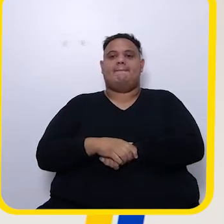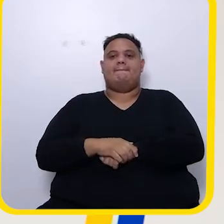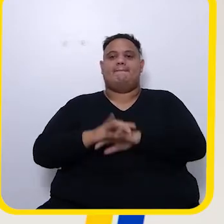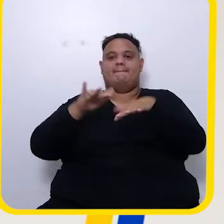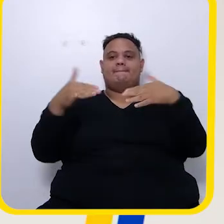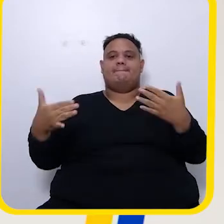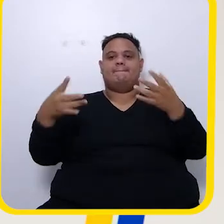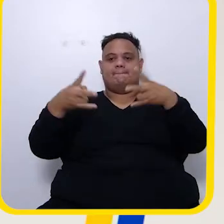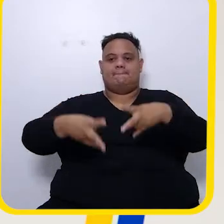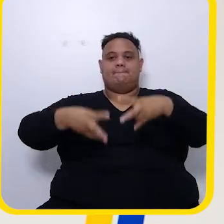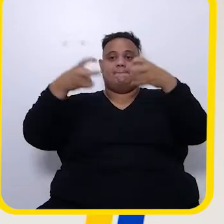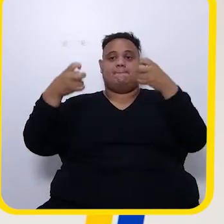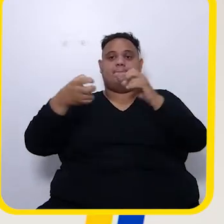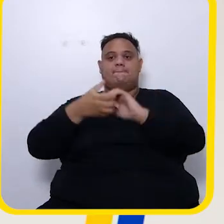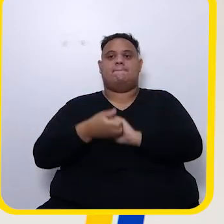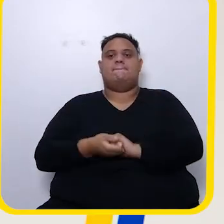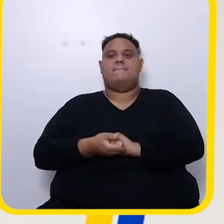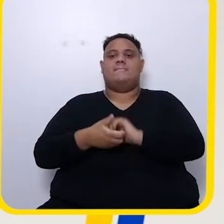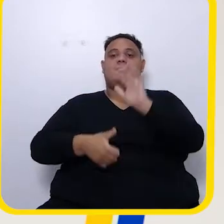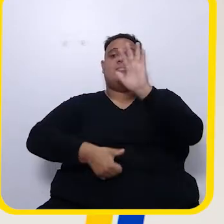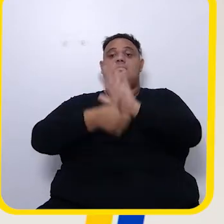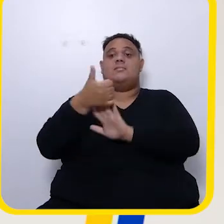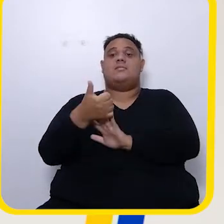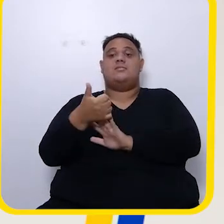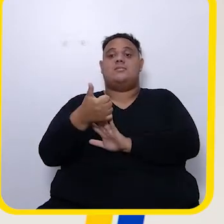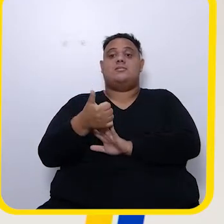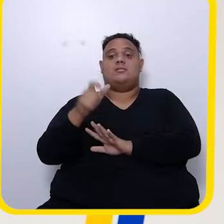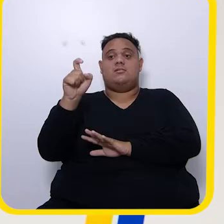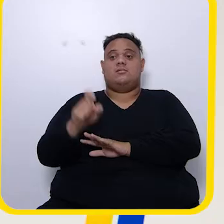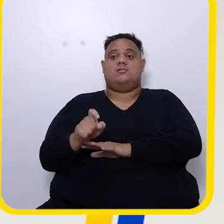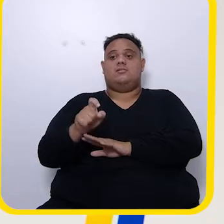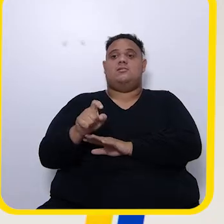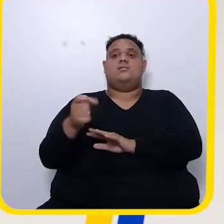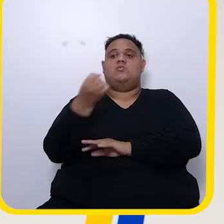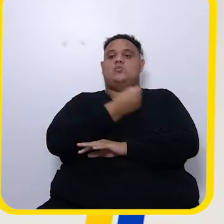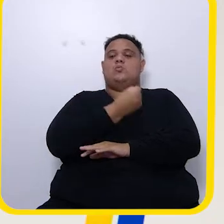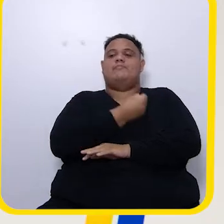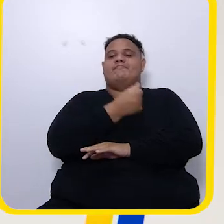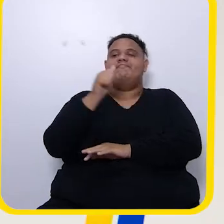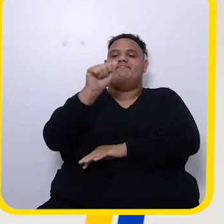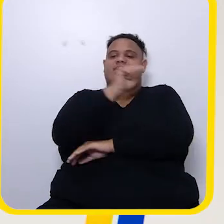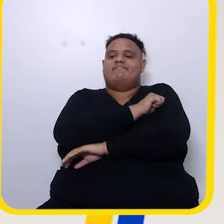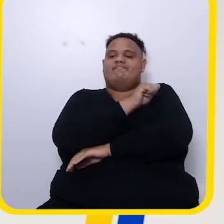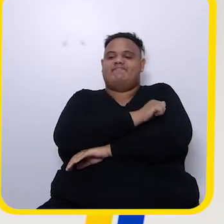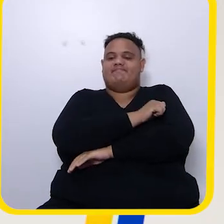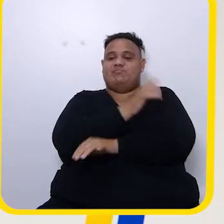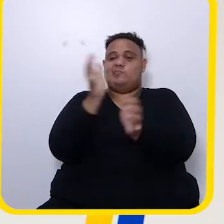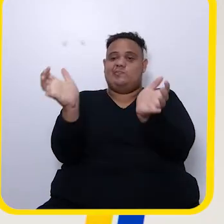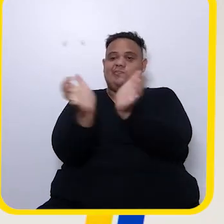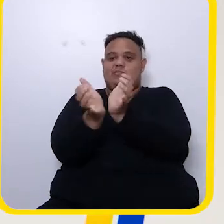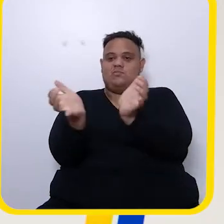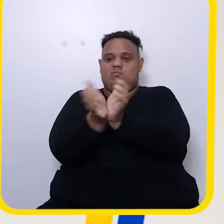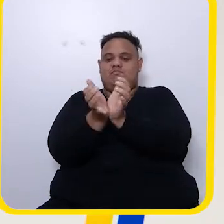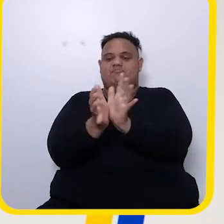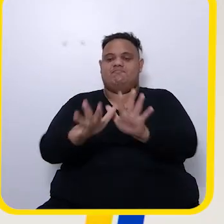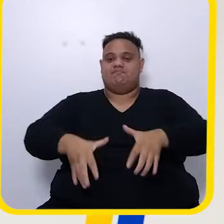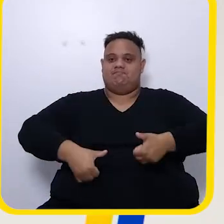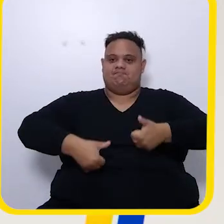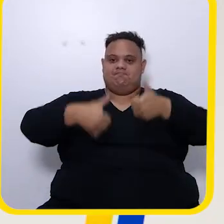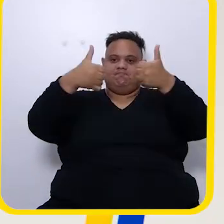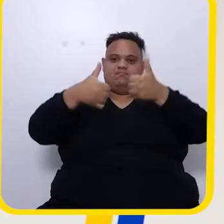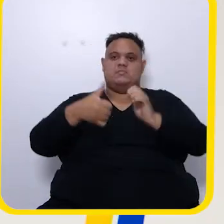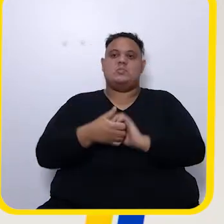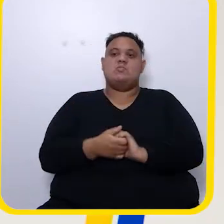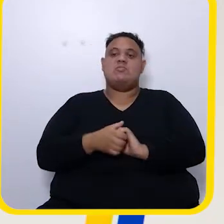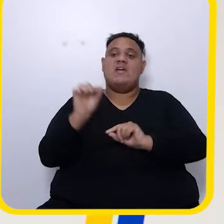isso. Primeiro, a gente vai chamar de x o número de alunos nessa turma. Beleza. O